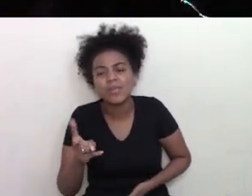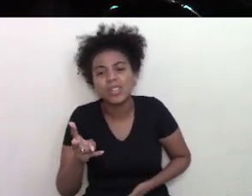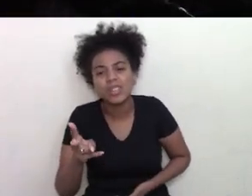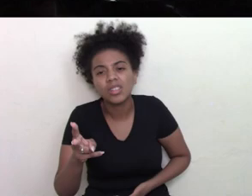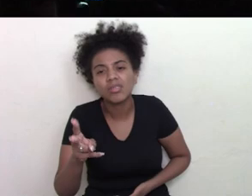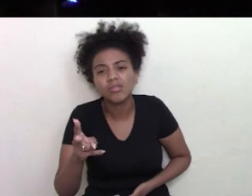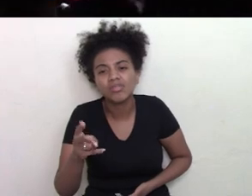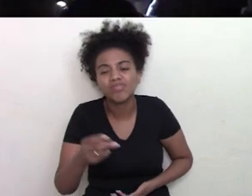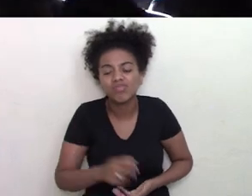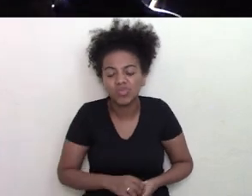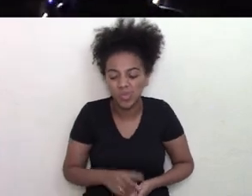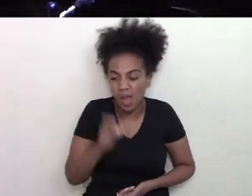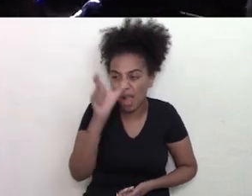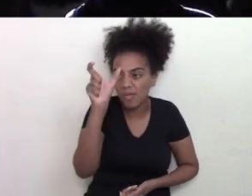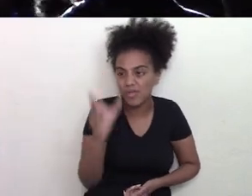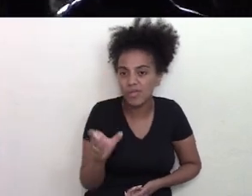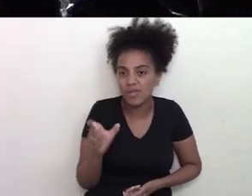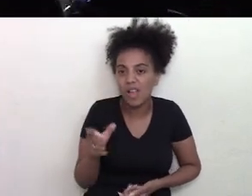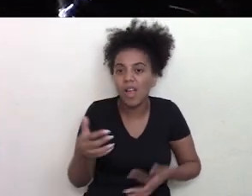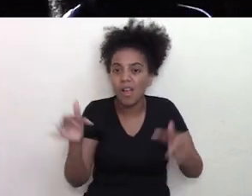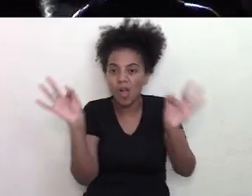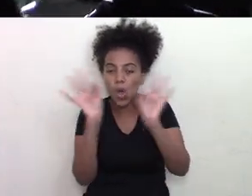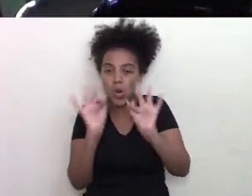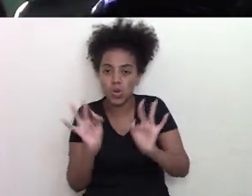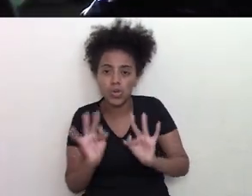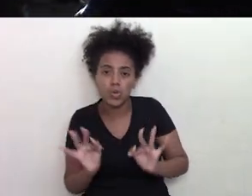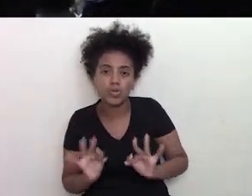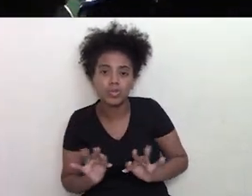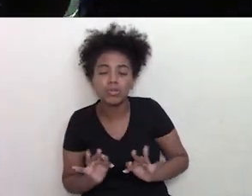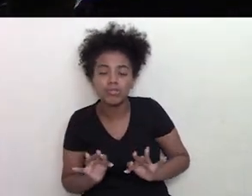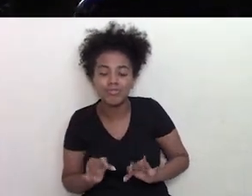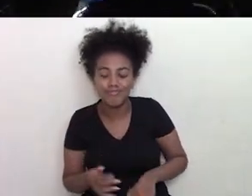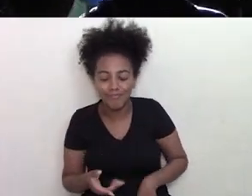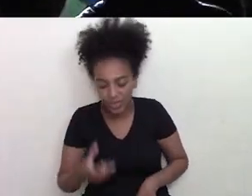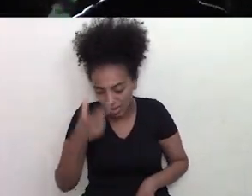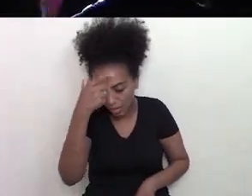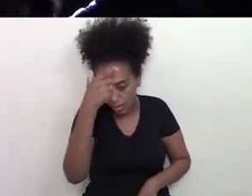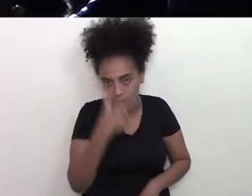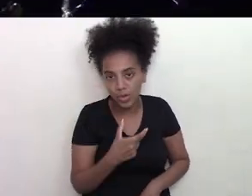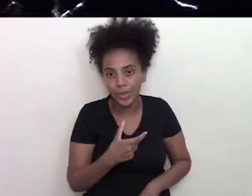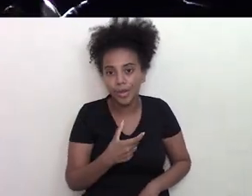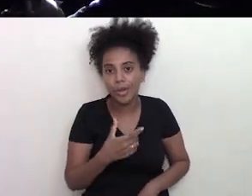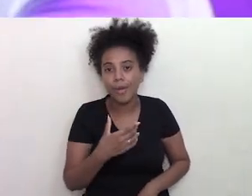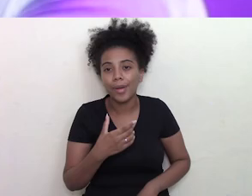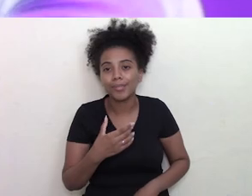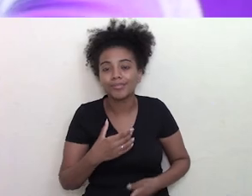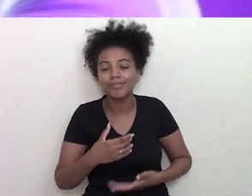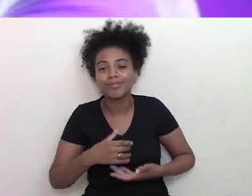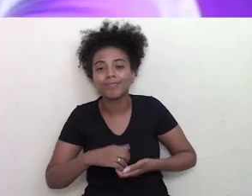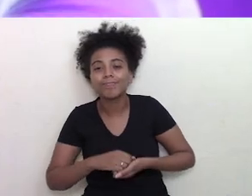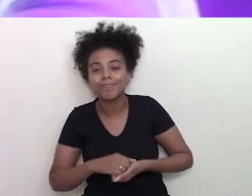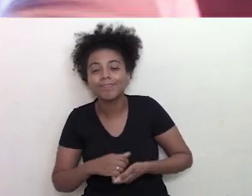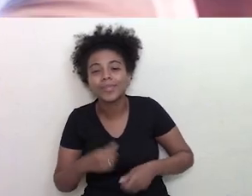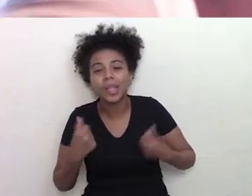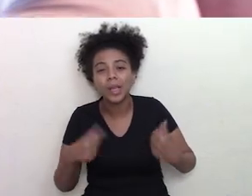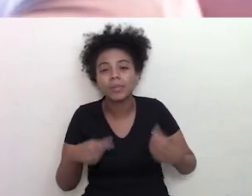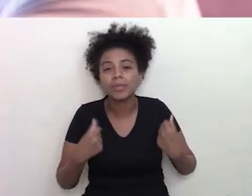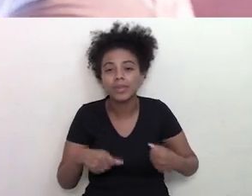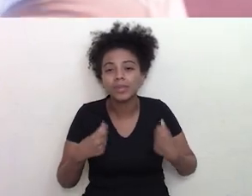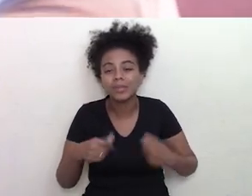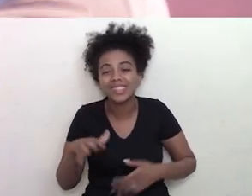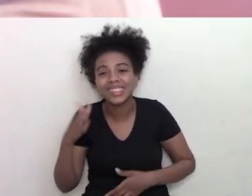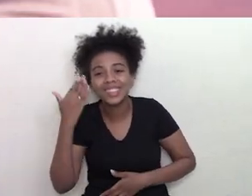Sempre quis alguém que pudesse te fazer feliz. E esse alguém sou eu. Preciso saber